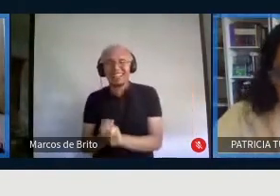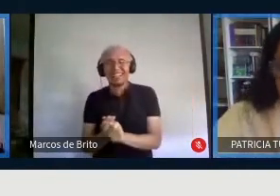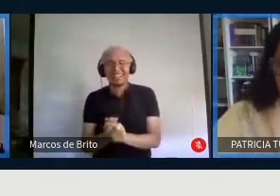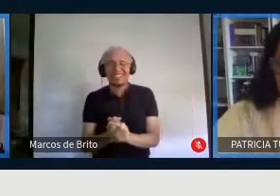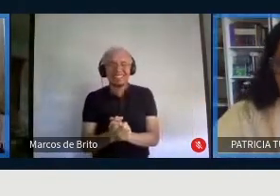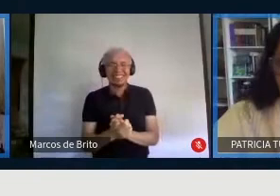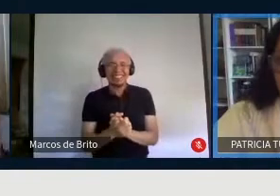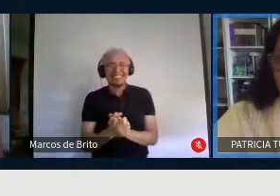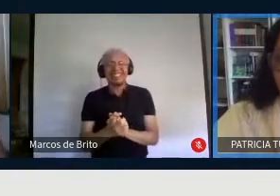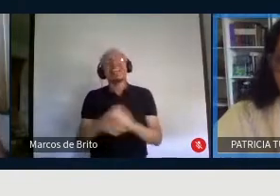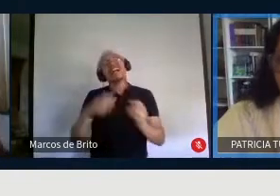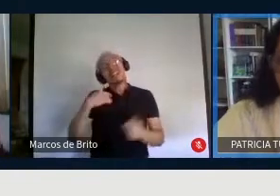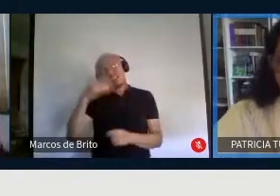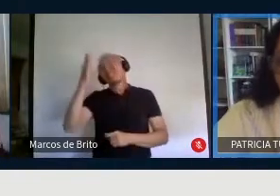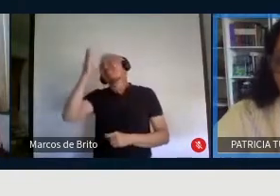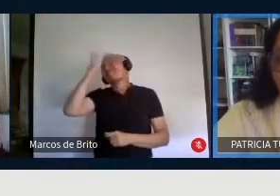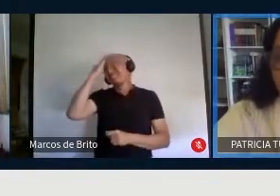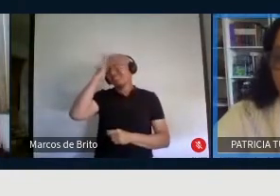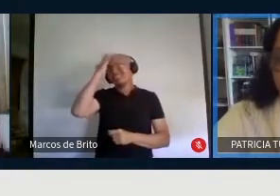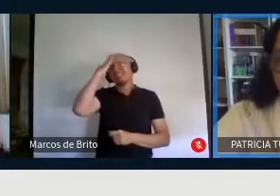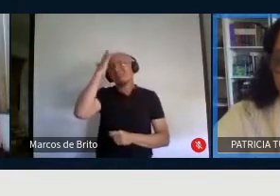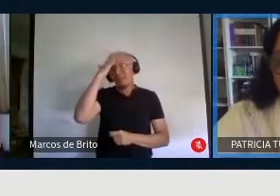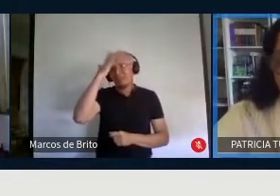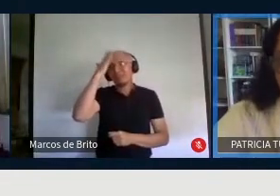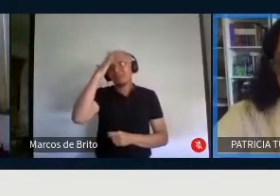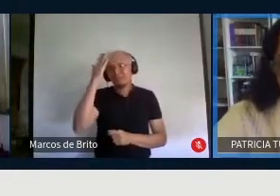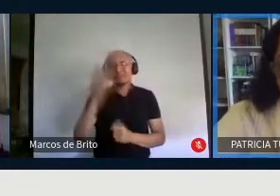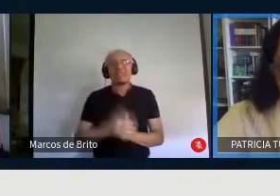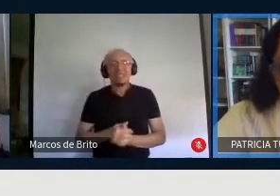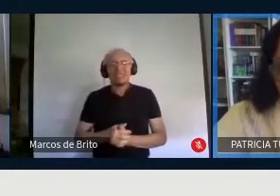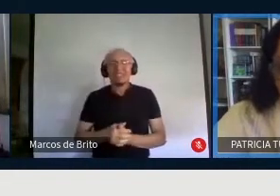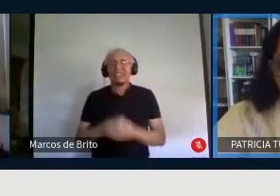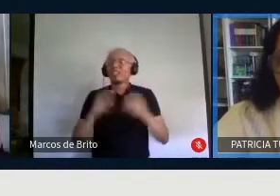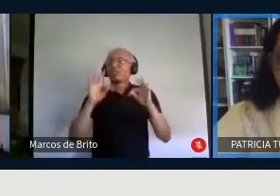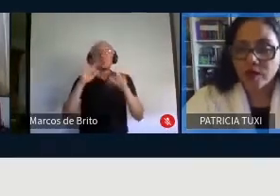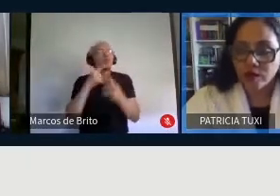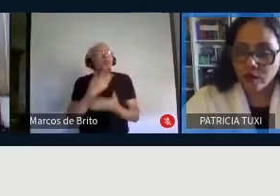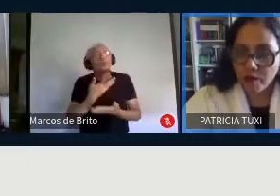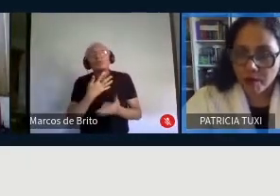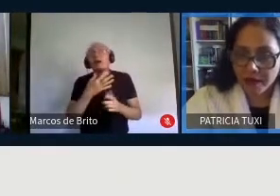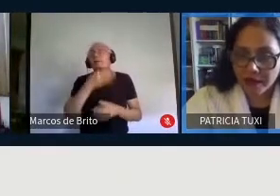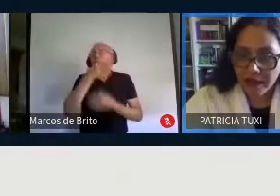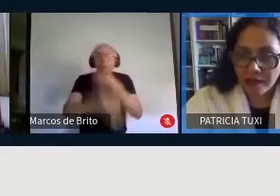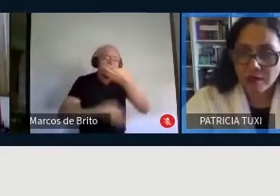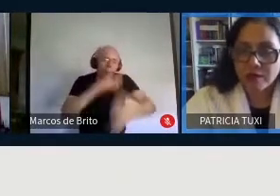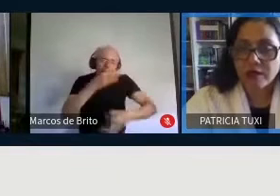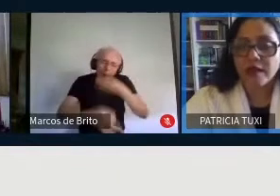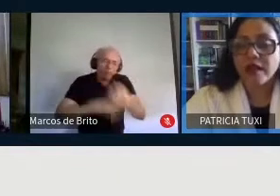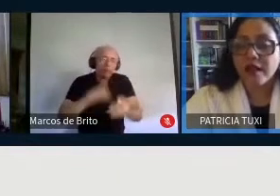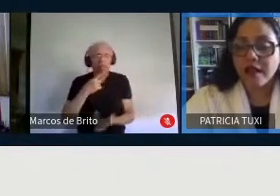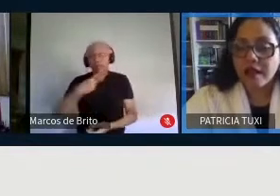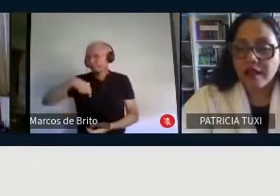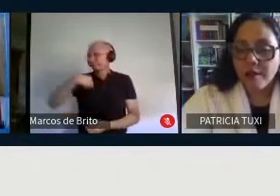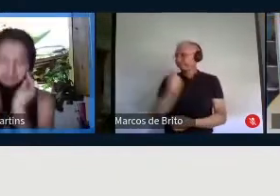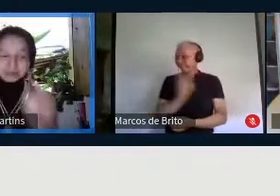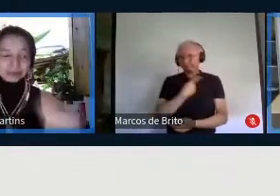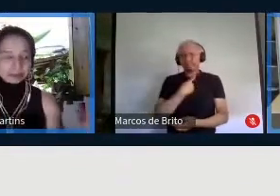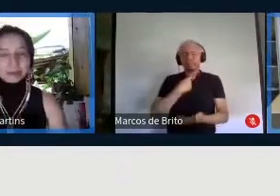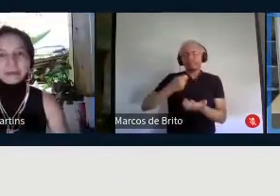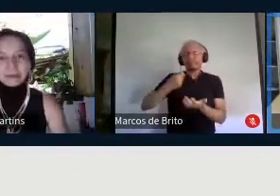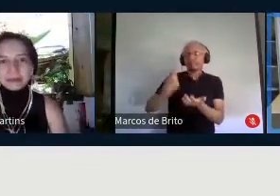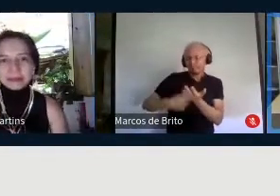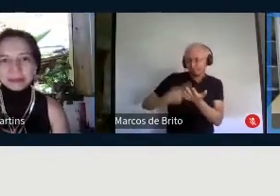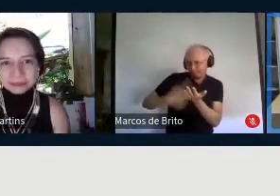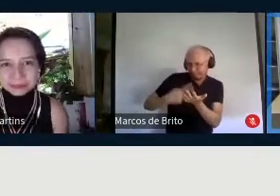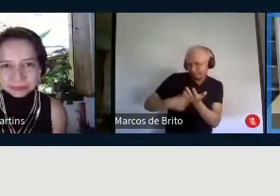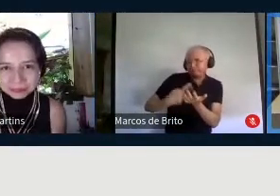Nós sabemos que temos, com todas as observações, nós nos comprometemos